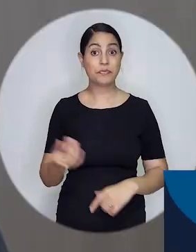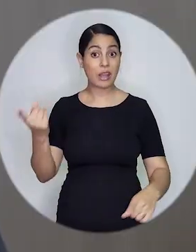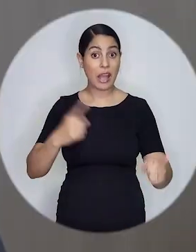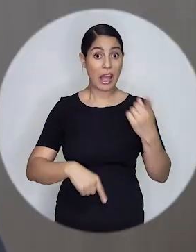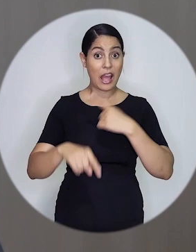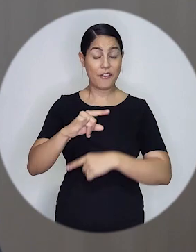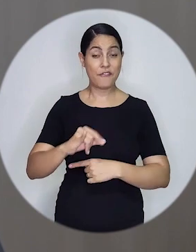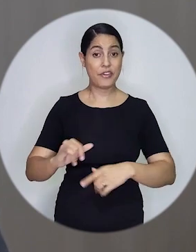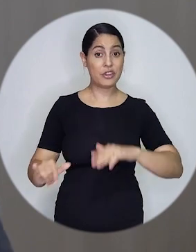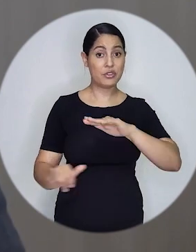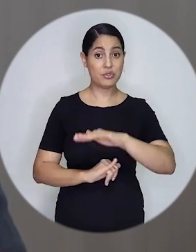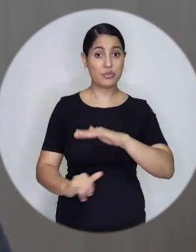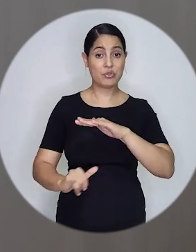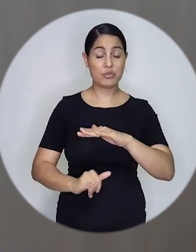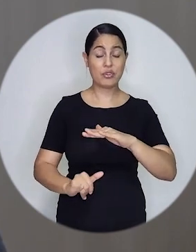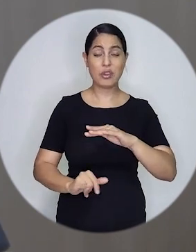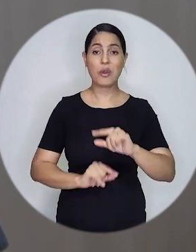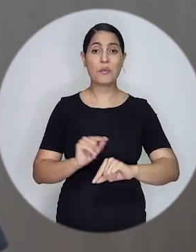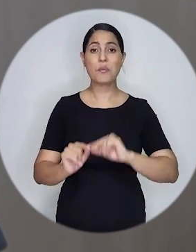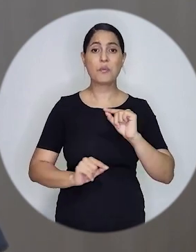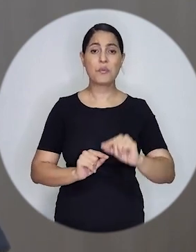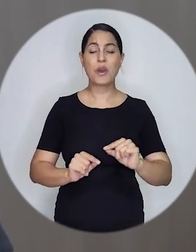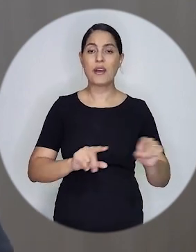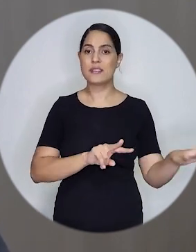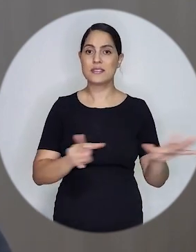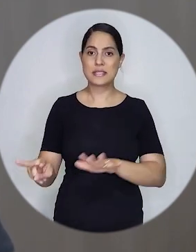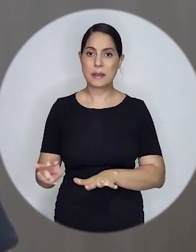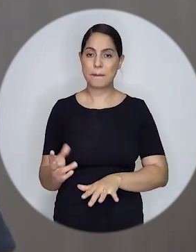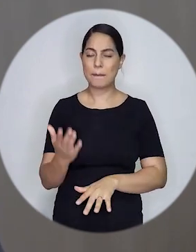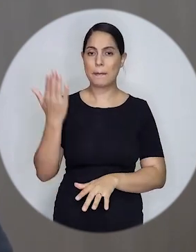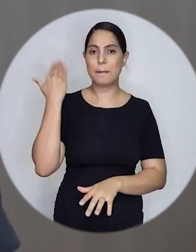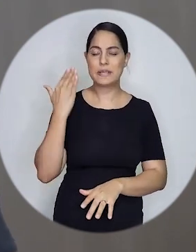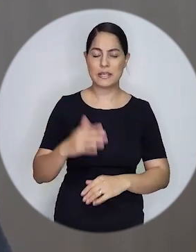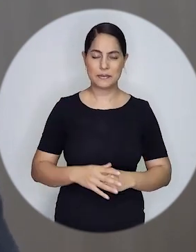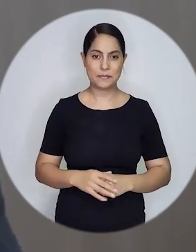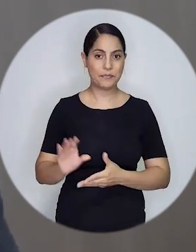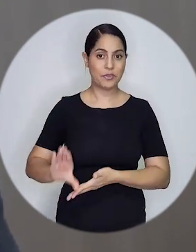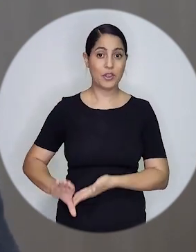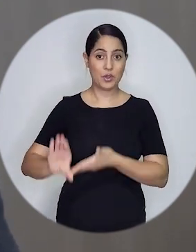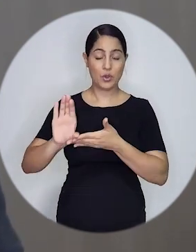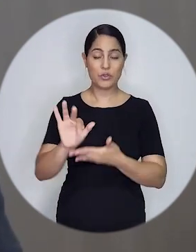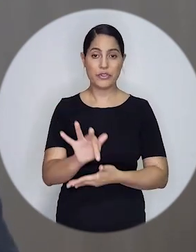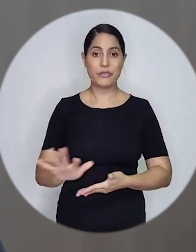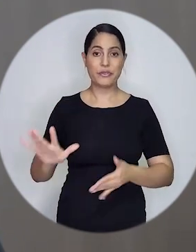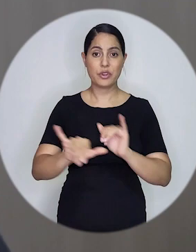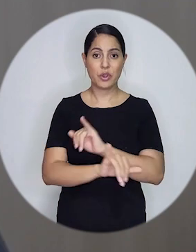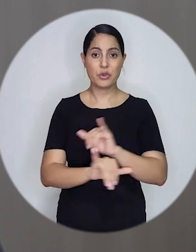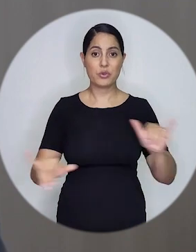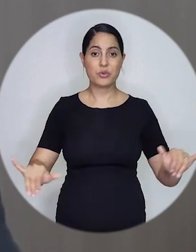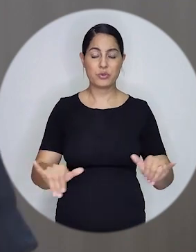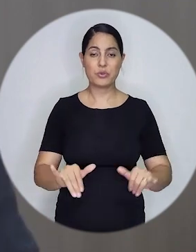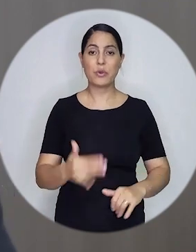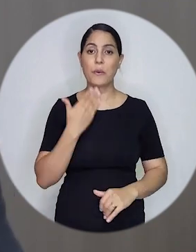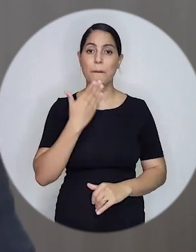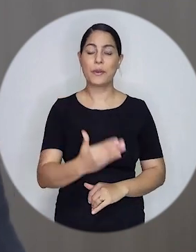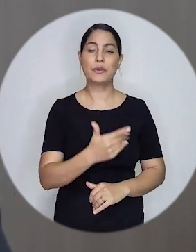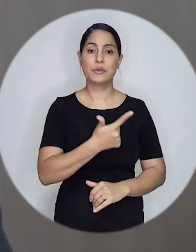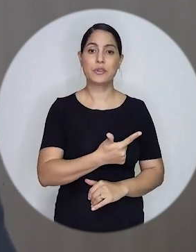Um dos mais importantes avanços institucionais na defesa das prerrogativas da advocacia foi dado na última semana. O